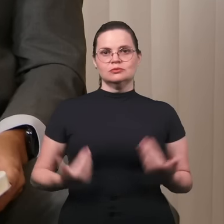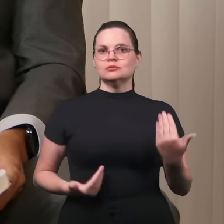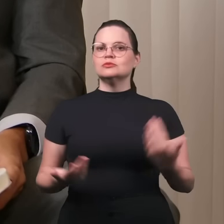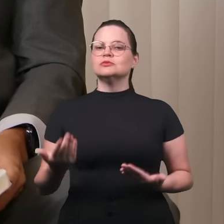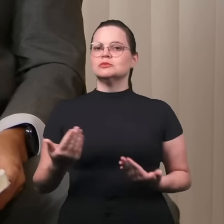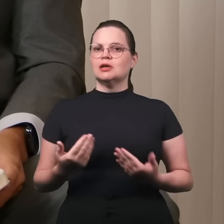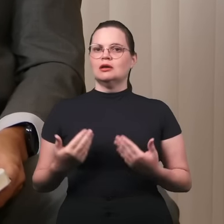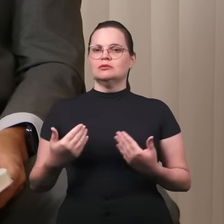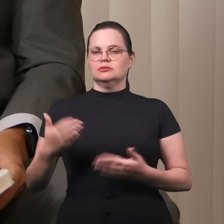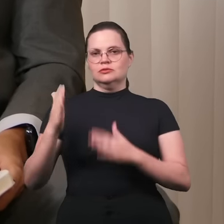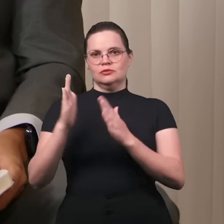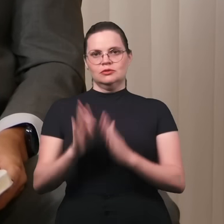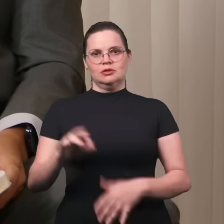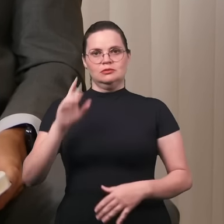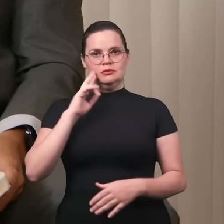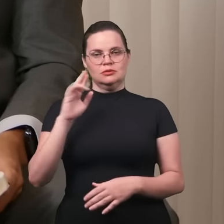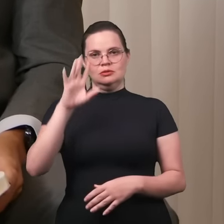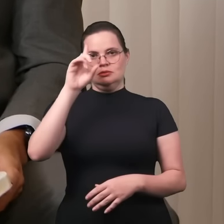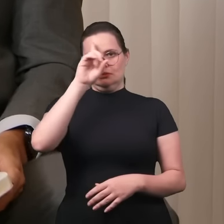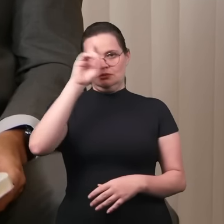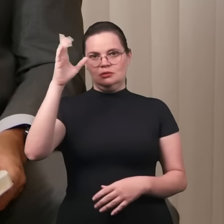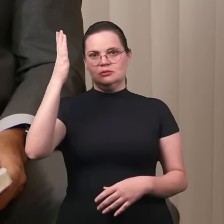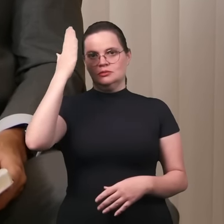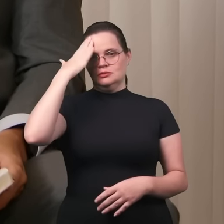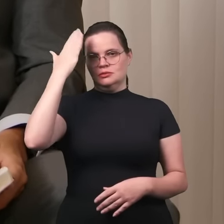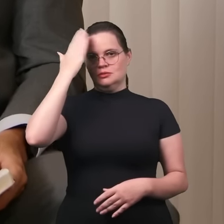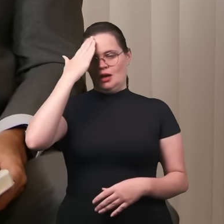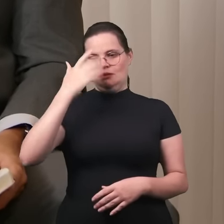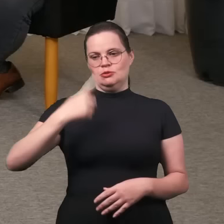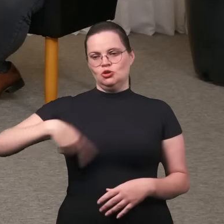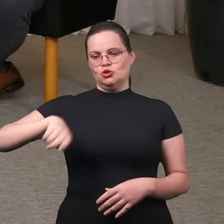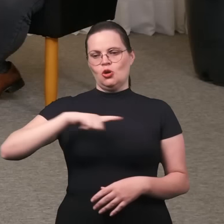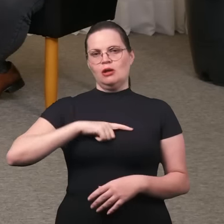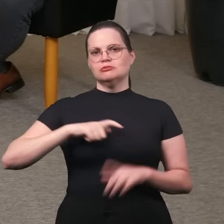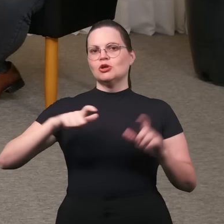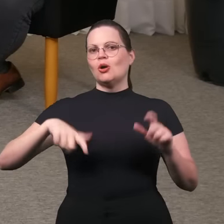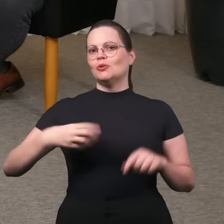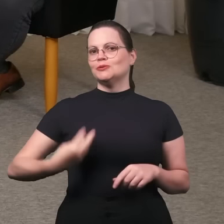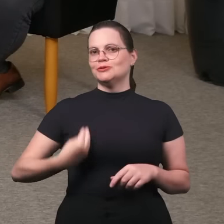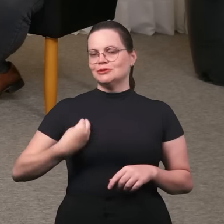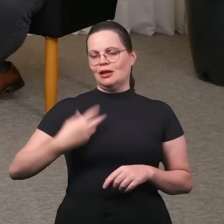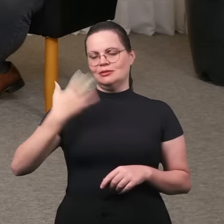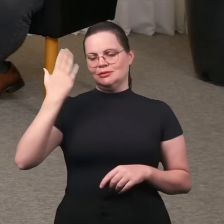obra. Deus sabe muito bem onde nós estamos. Glória a Deus.